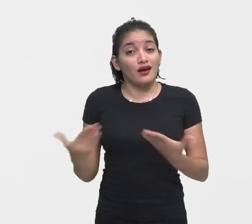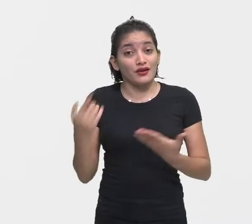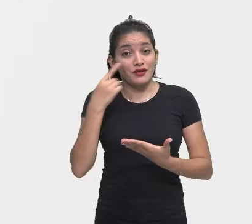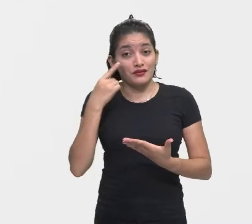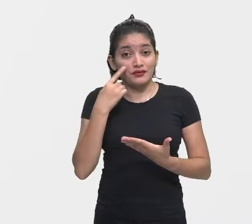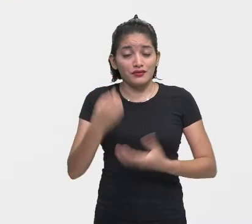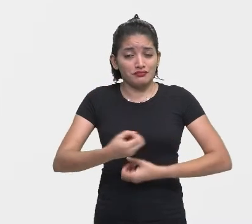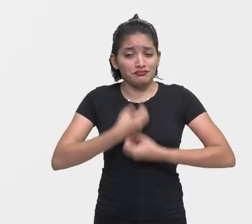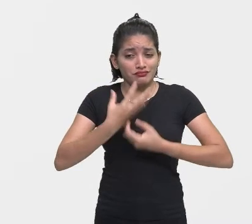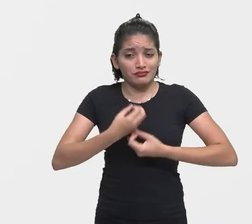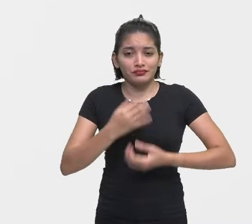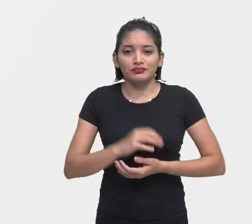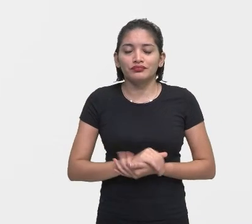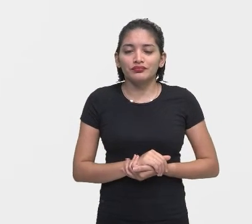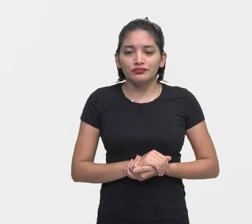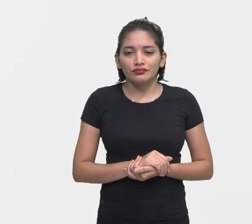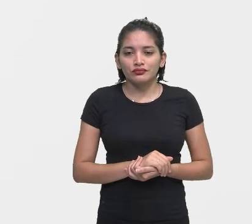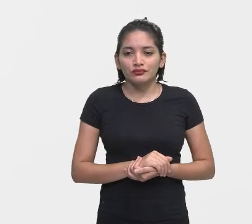fragmento deste poema.